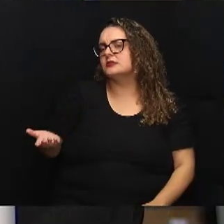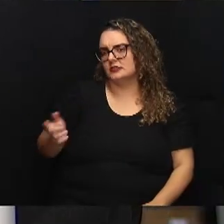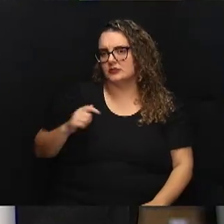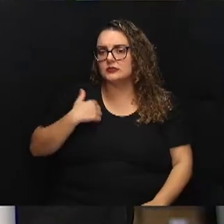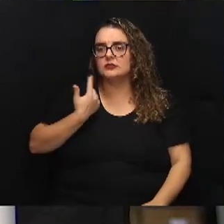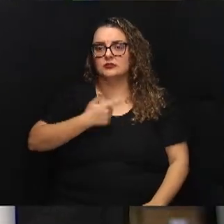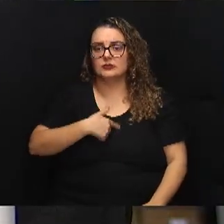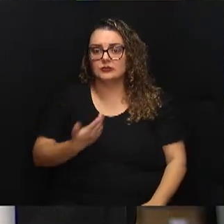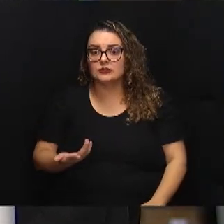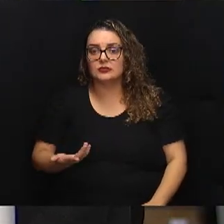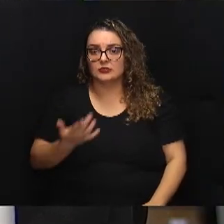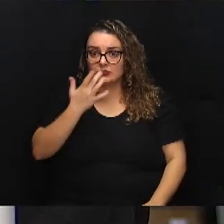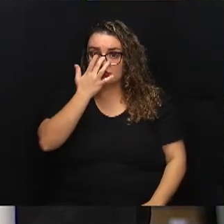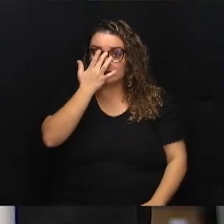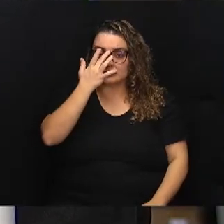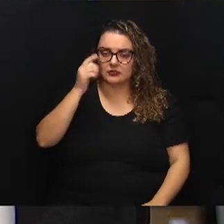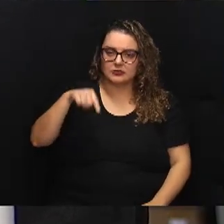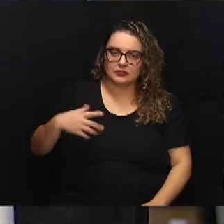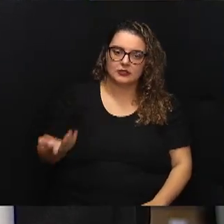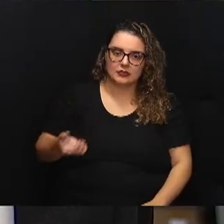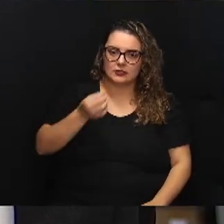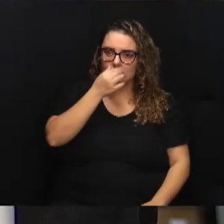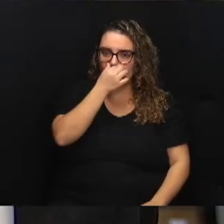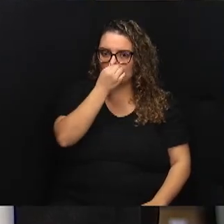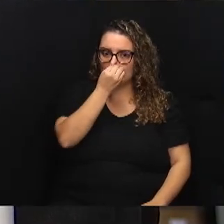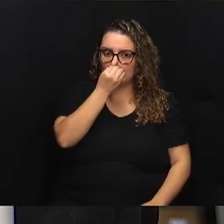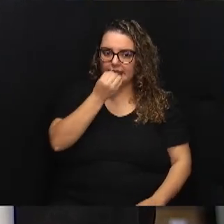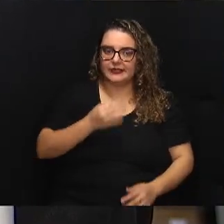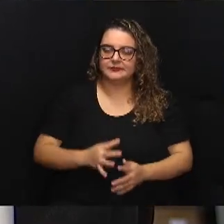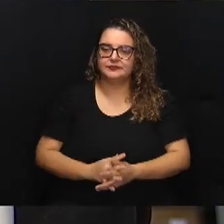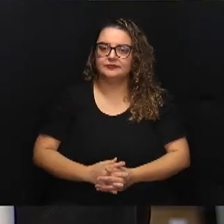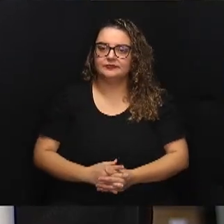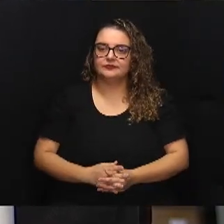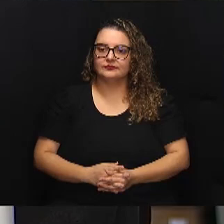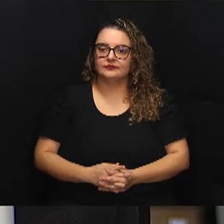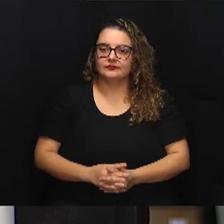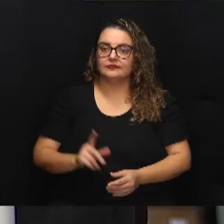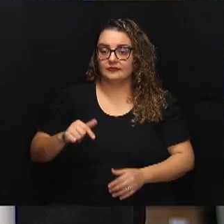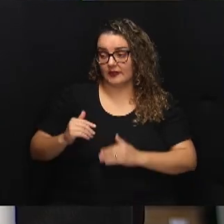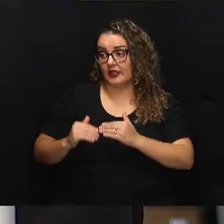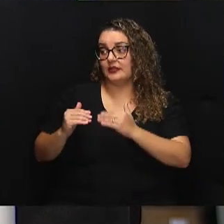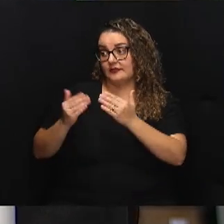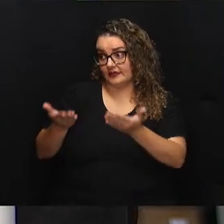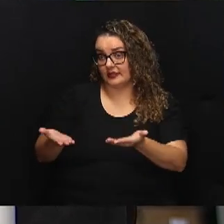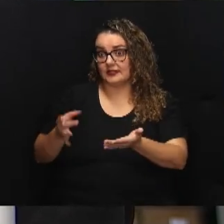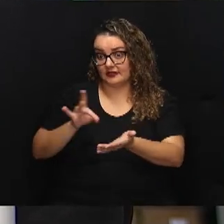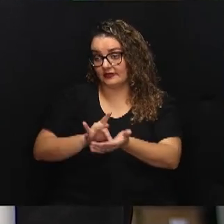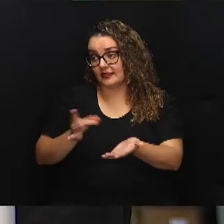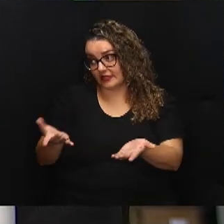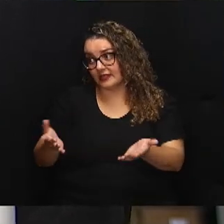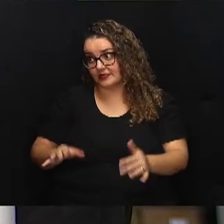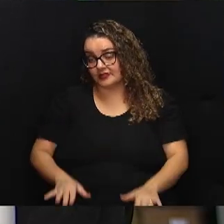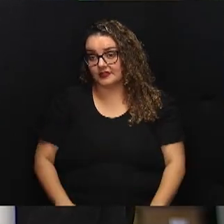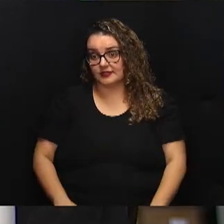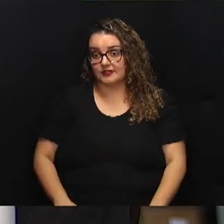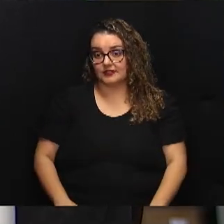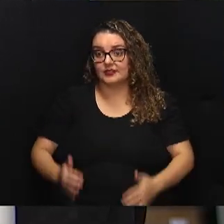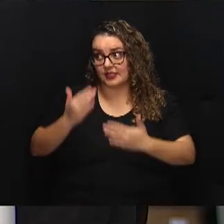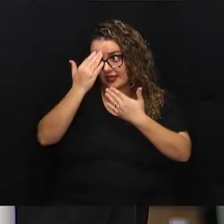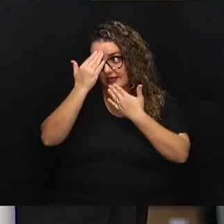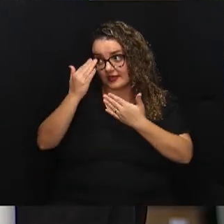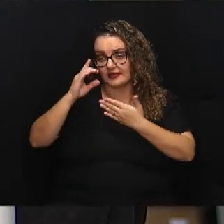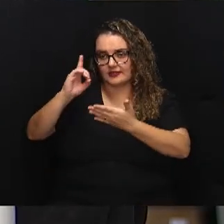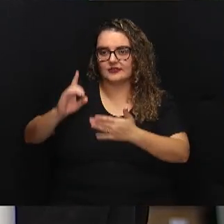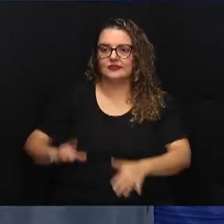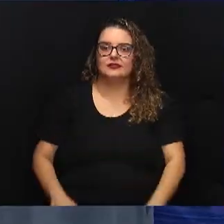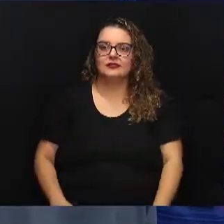gente aqui é um crescimento, né, na verdade. Graças a Deus,